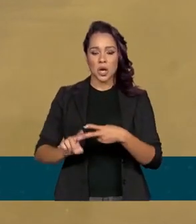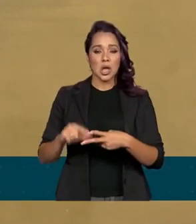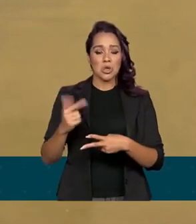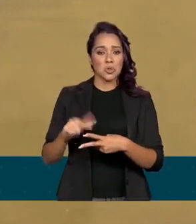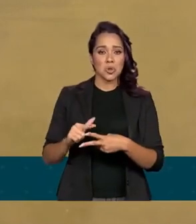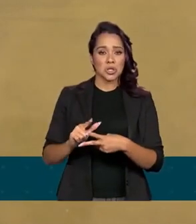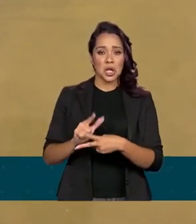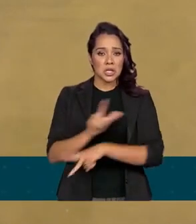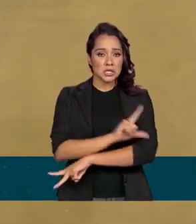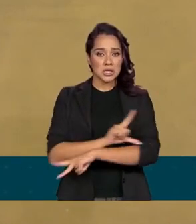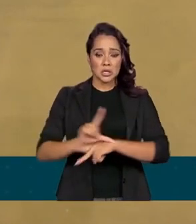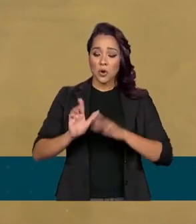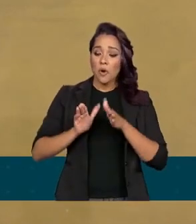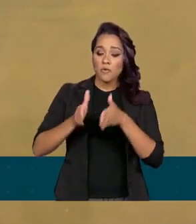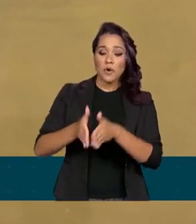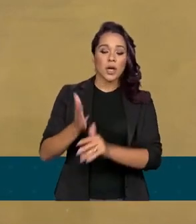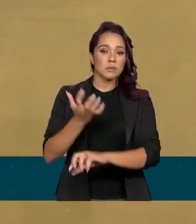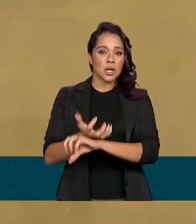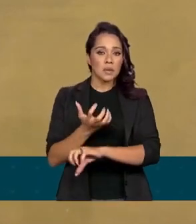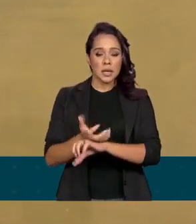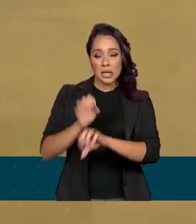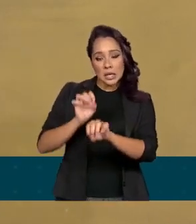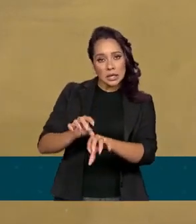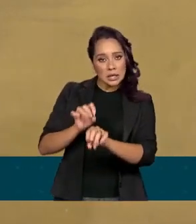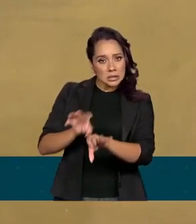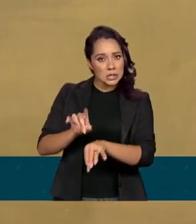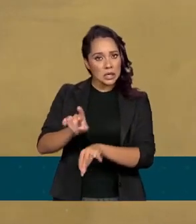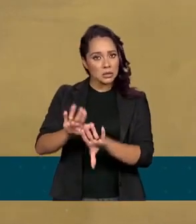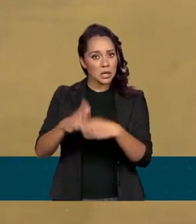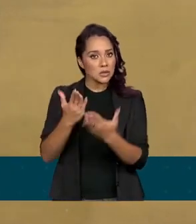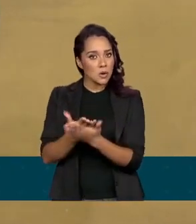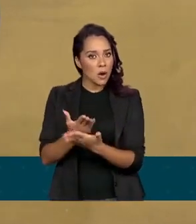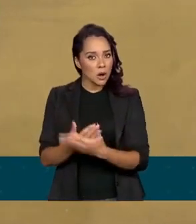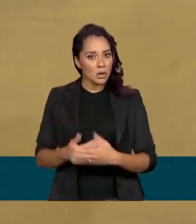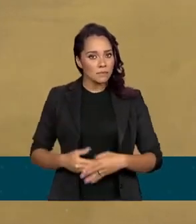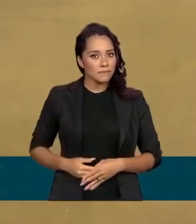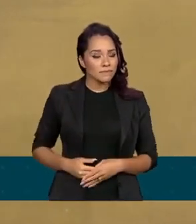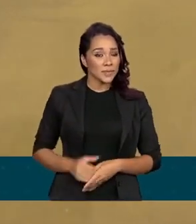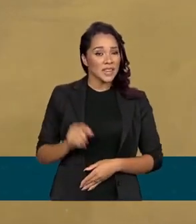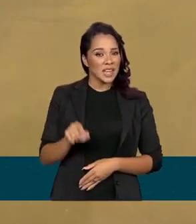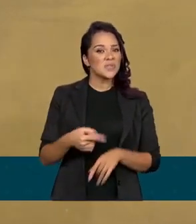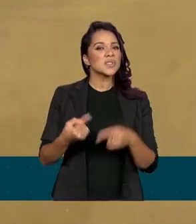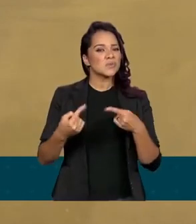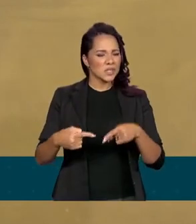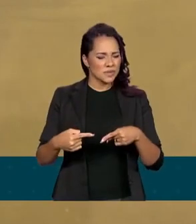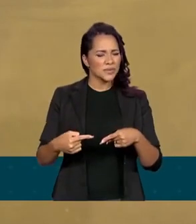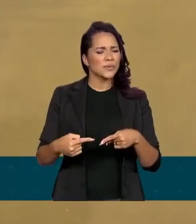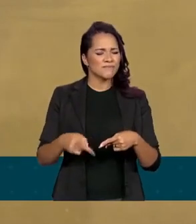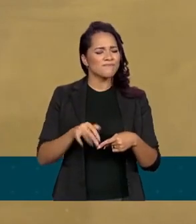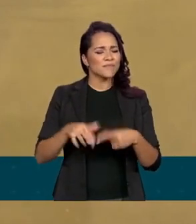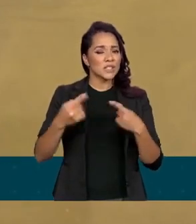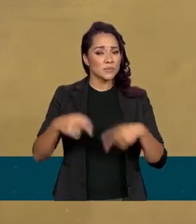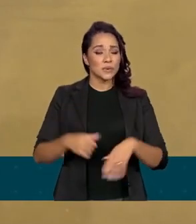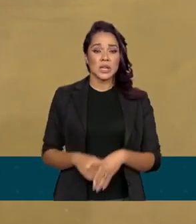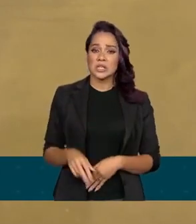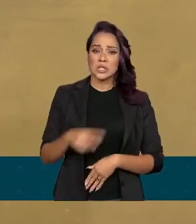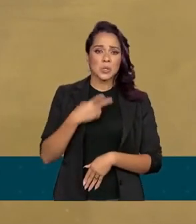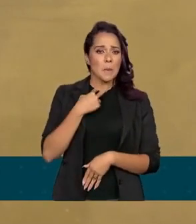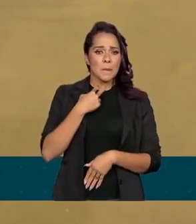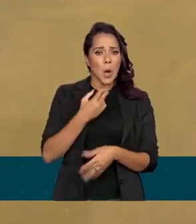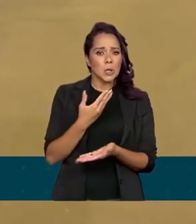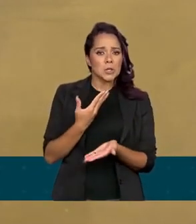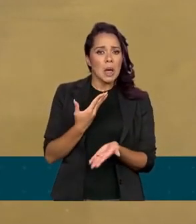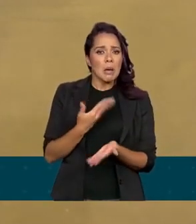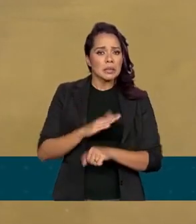licenciatura voltada para aquela disciplina que ele está lecionando na sua escola. Esse vai ser um desafio enorme. Nós não podemos mais perder